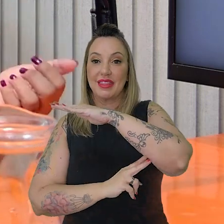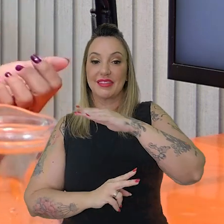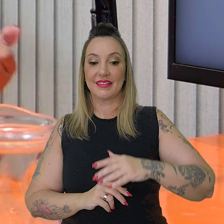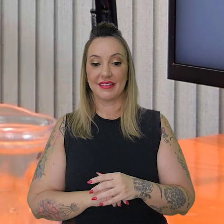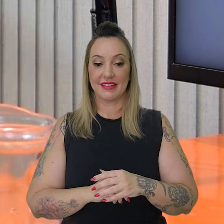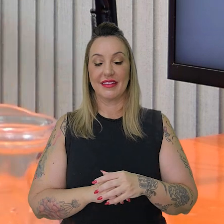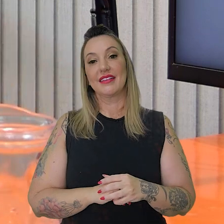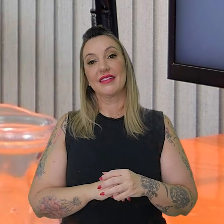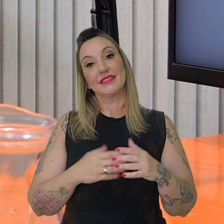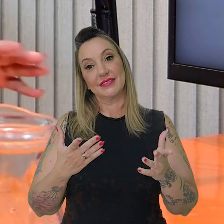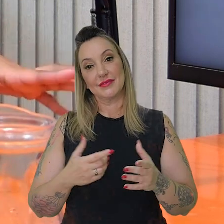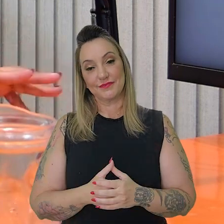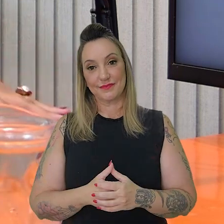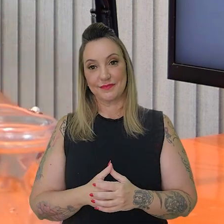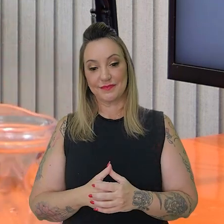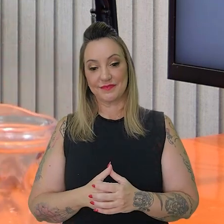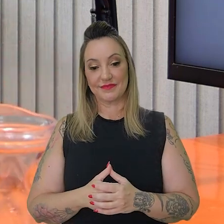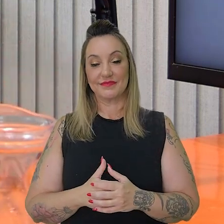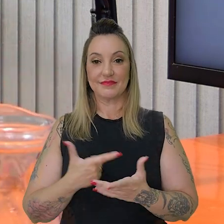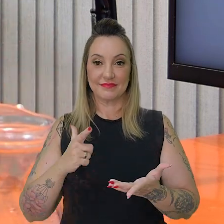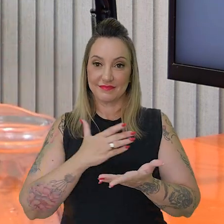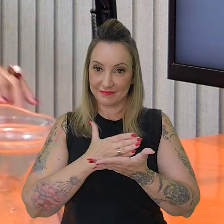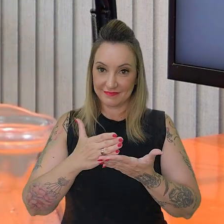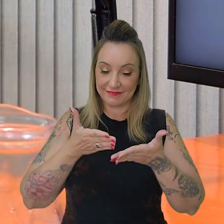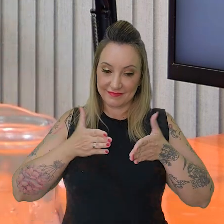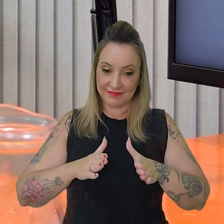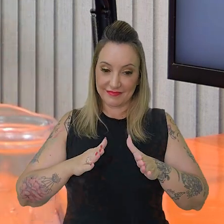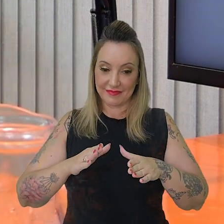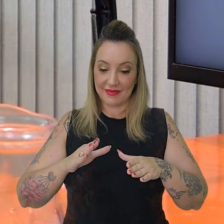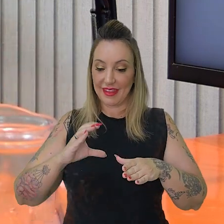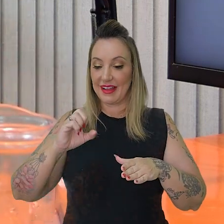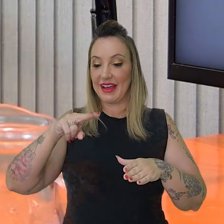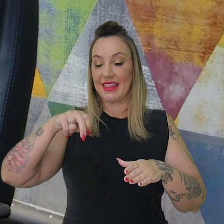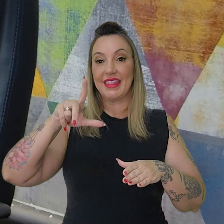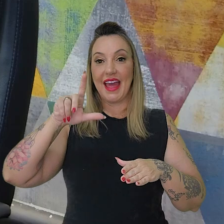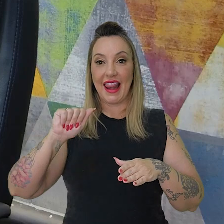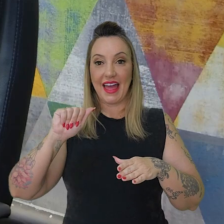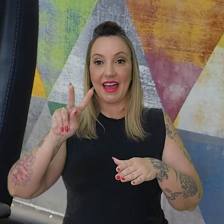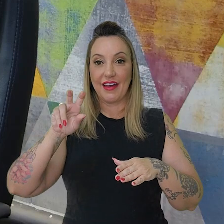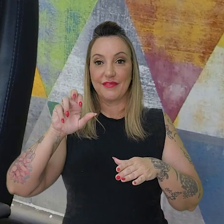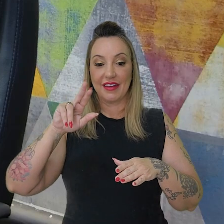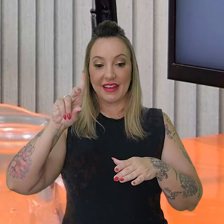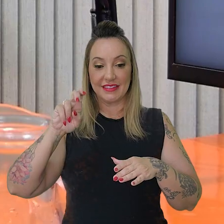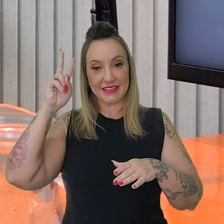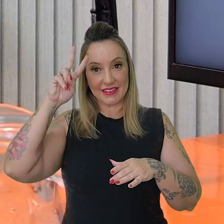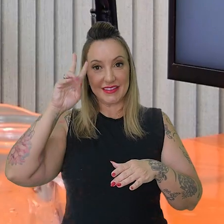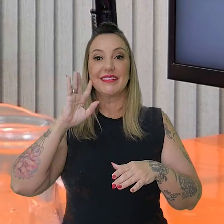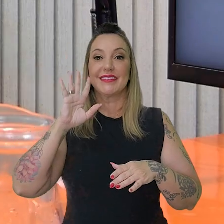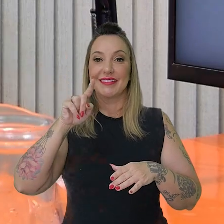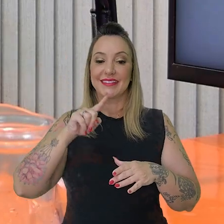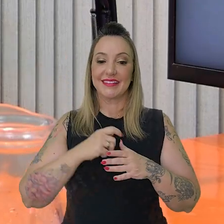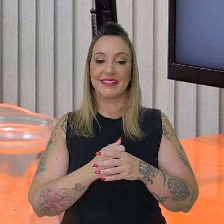Velha para Vitória mas aí por ter nascido em Vila Velha eu sou canela verde não sabia dessa diferença é uma história bacana tá